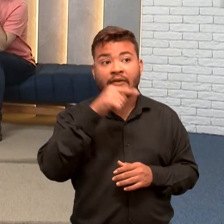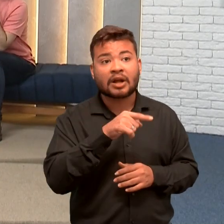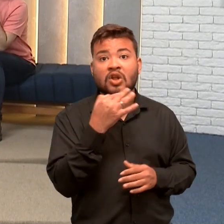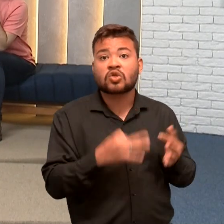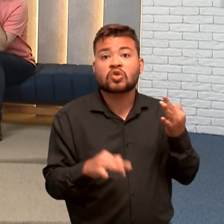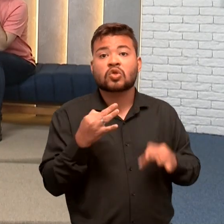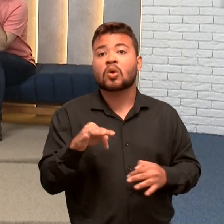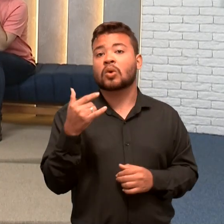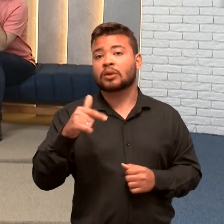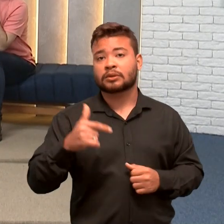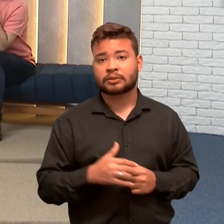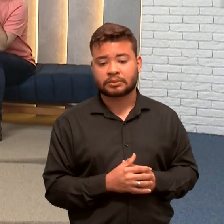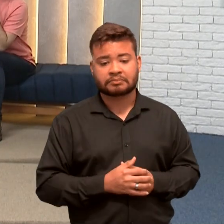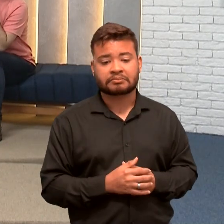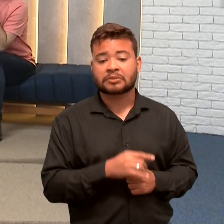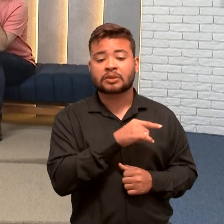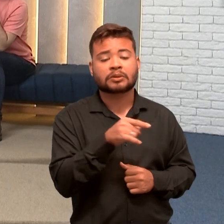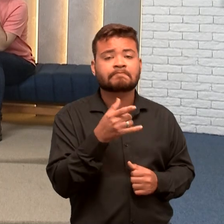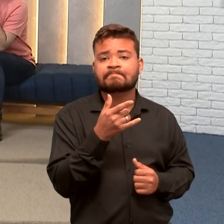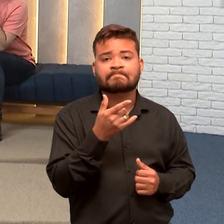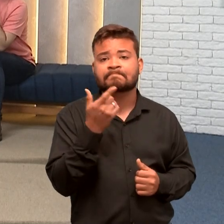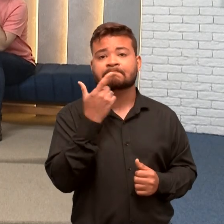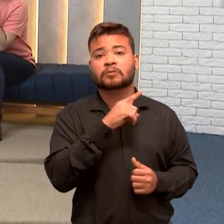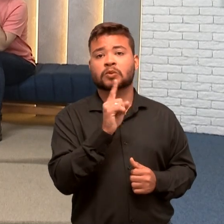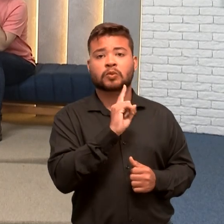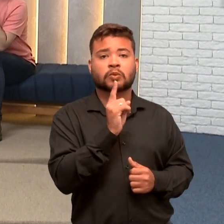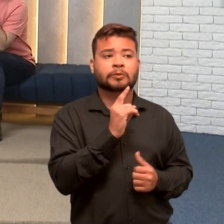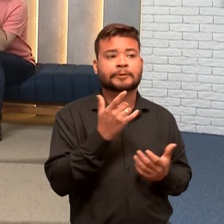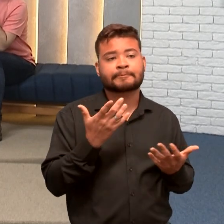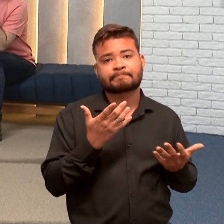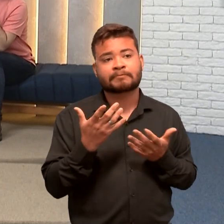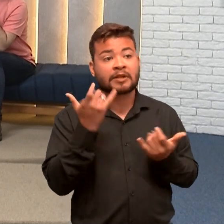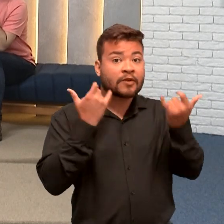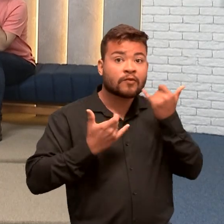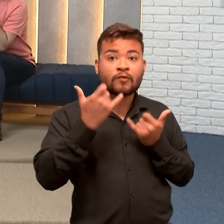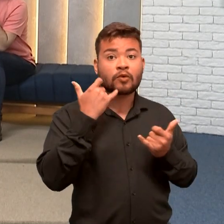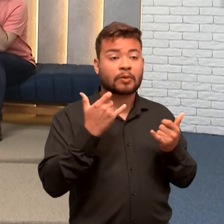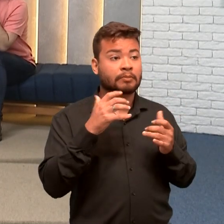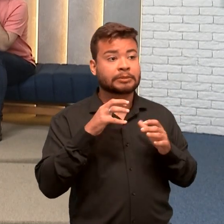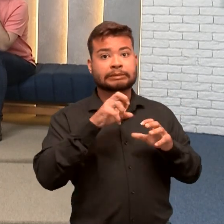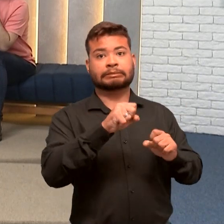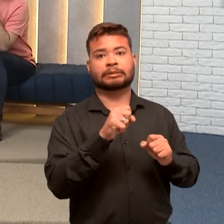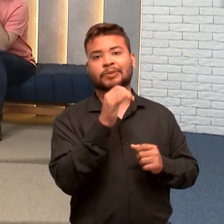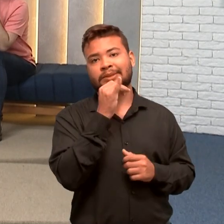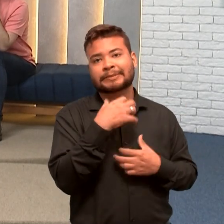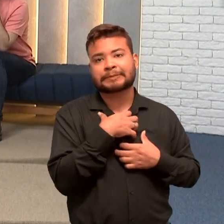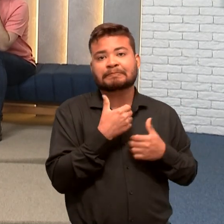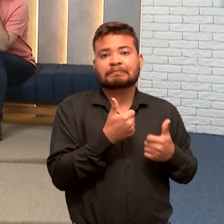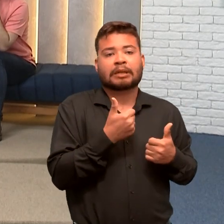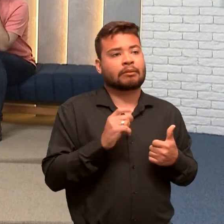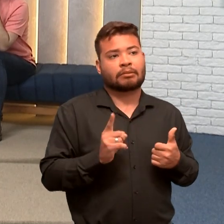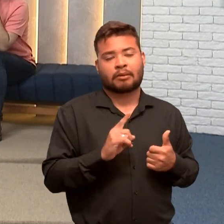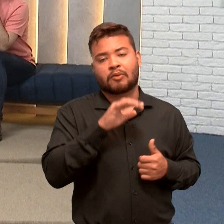não tinha essa capacidade de captar essas informações de mal-estar, de